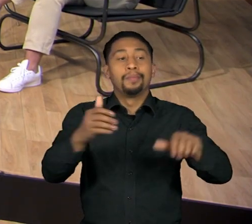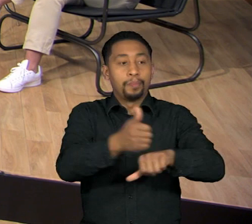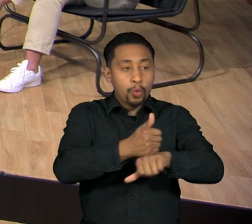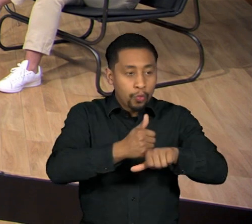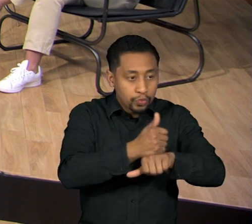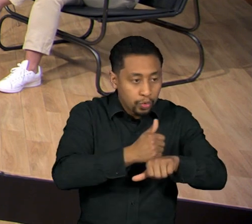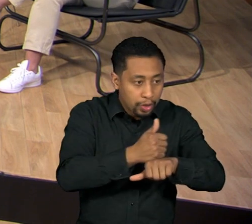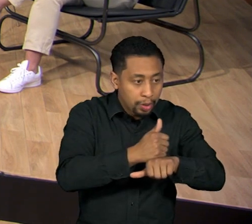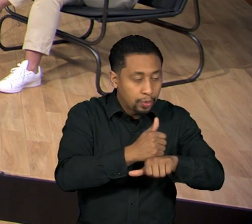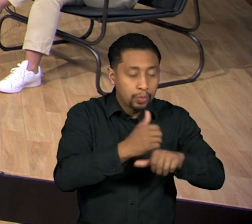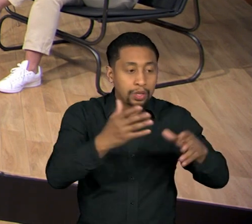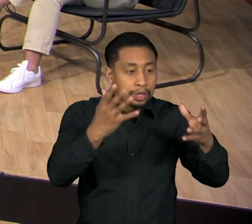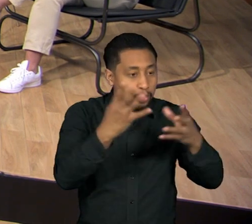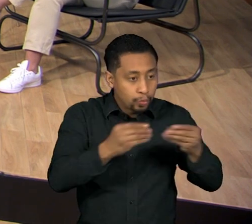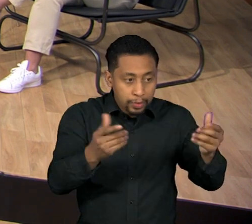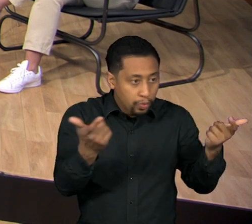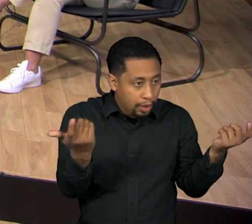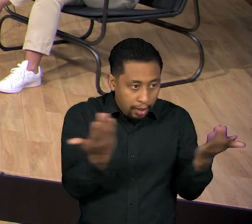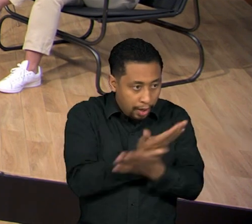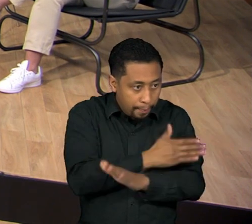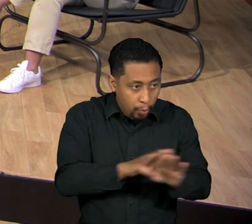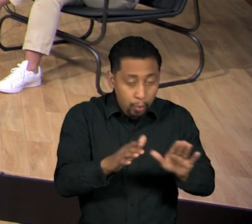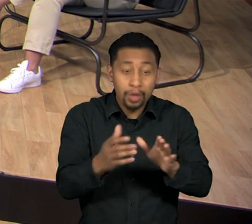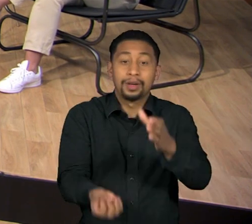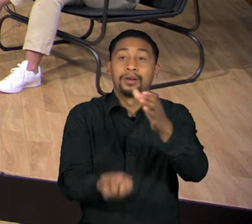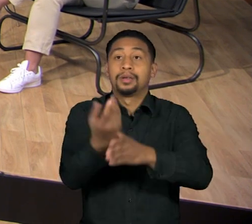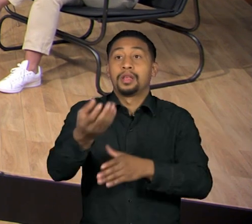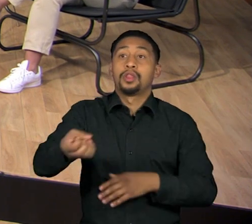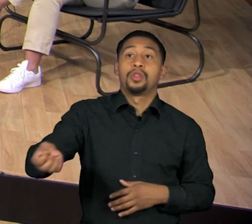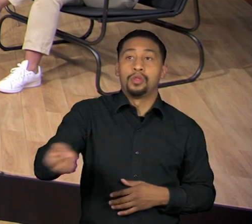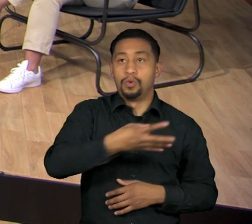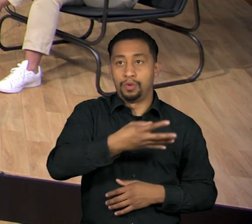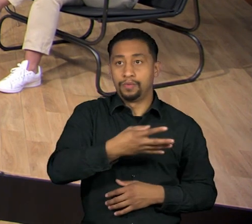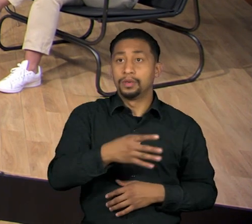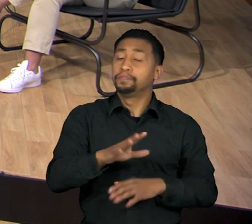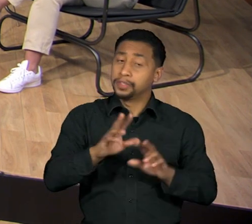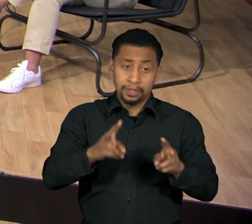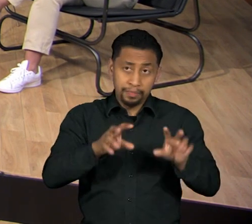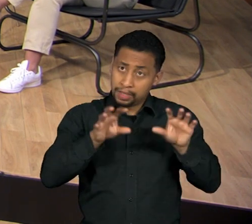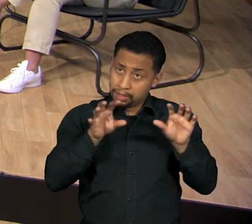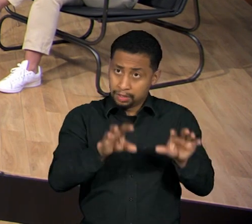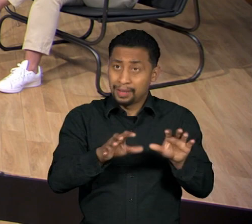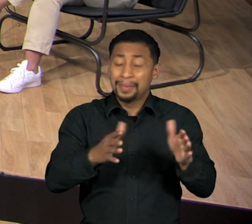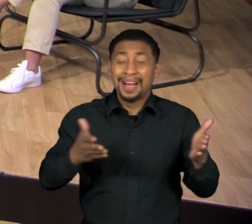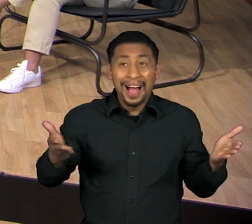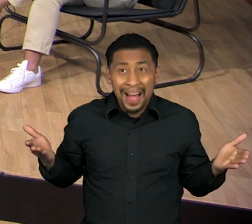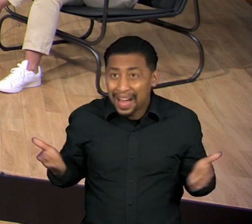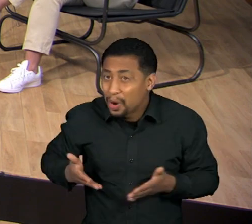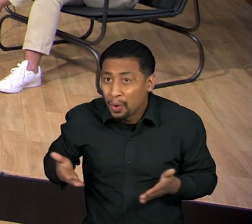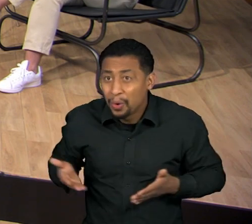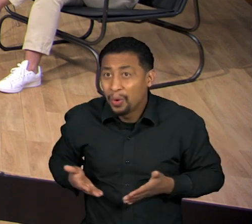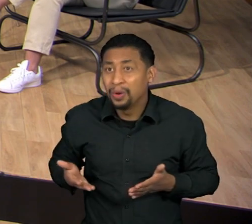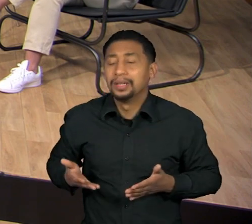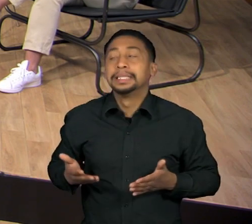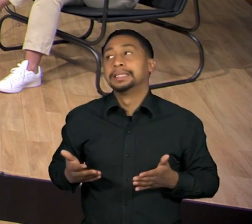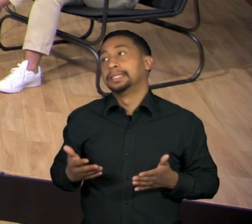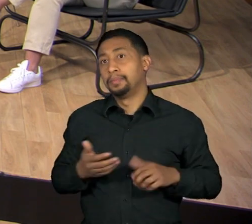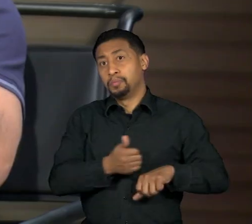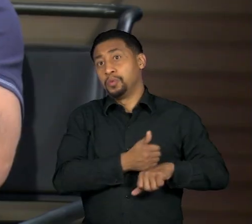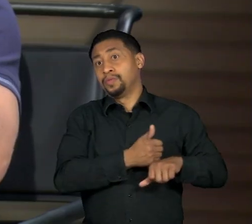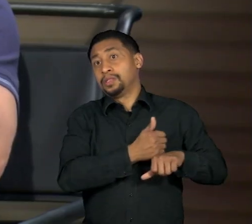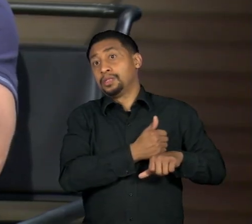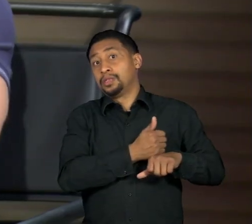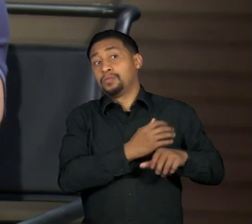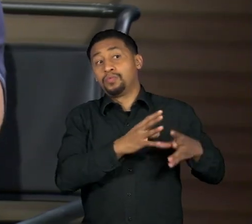outra profissão. Só que nesse impacto que a gente está tendo agora, essa profissão que caiu com a profissão que entra,